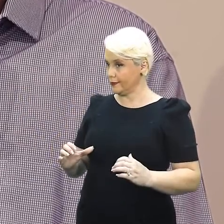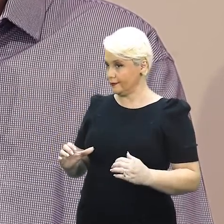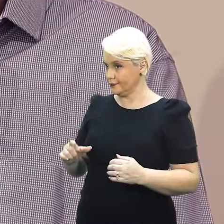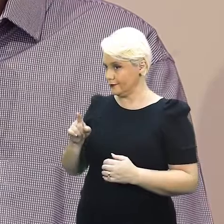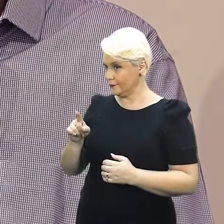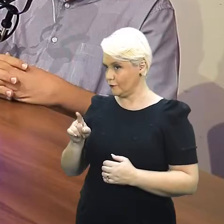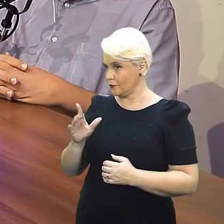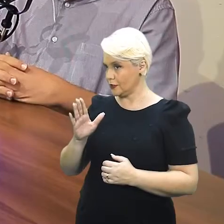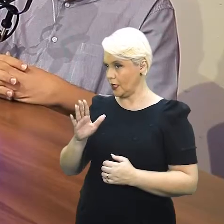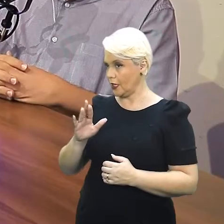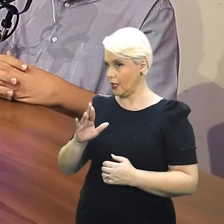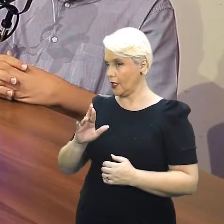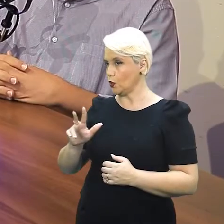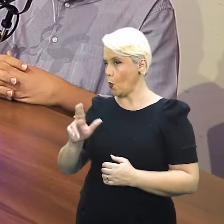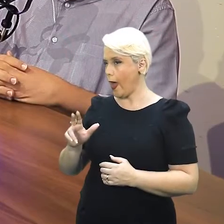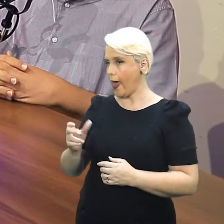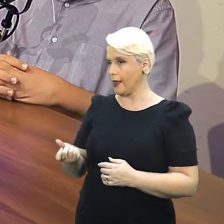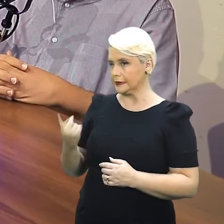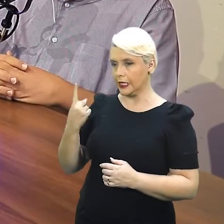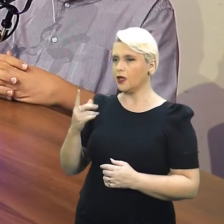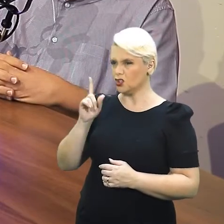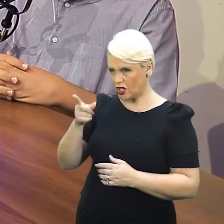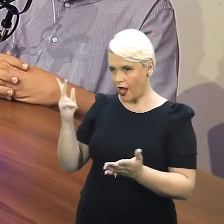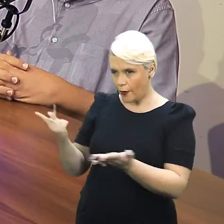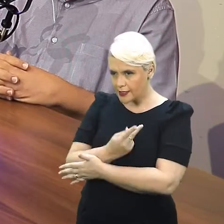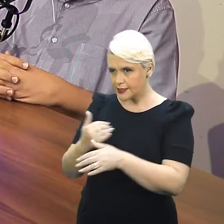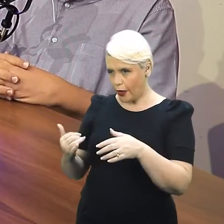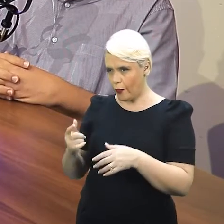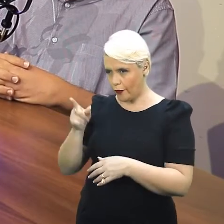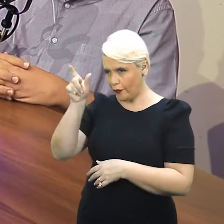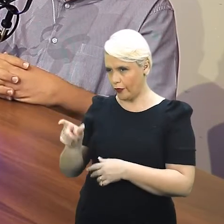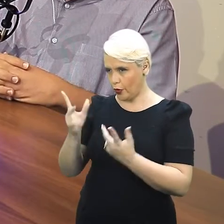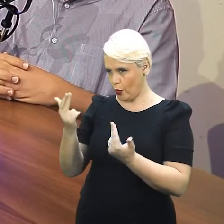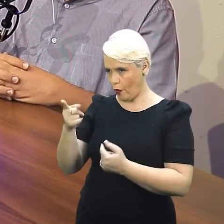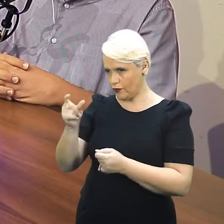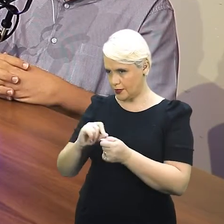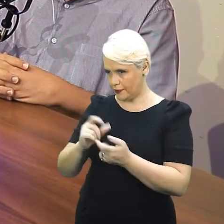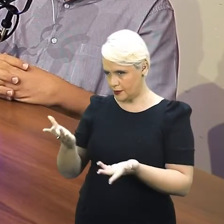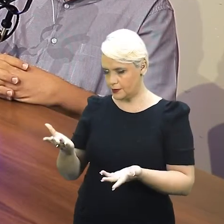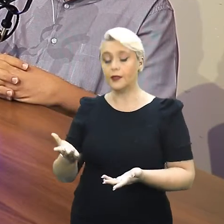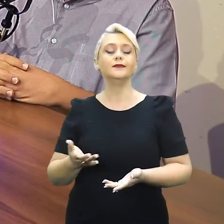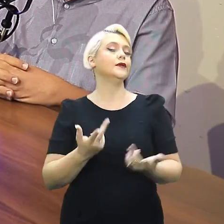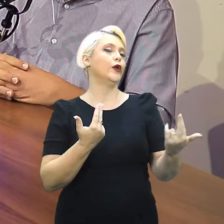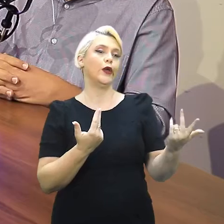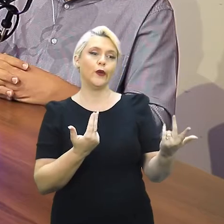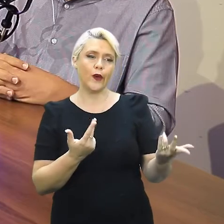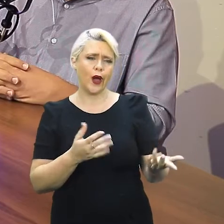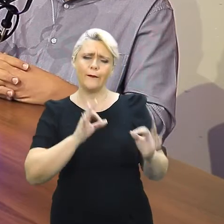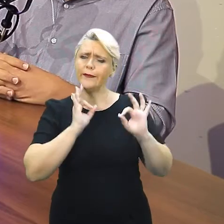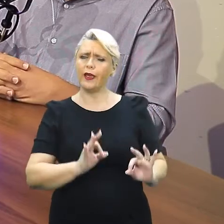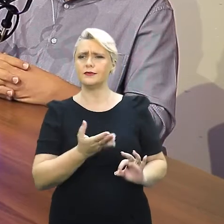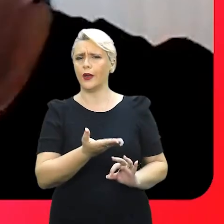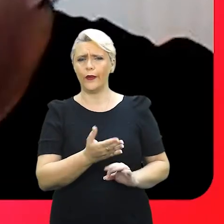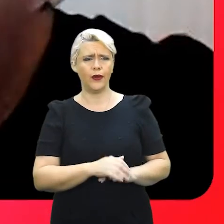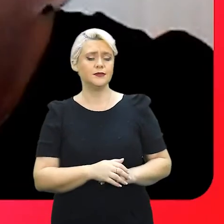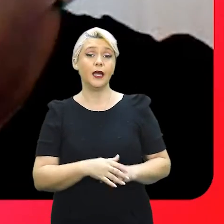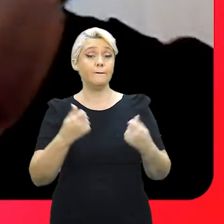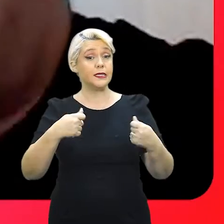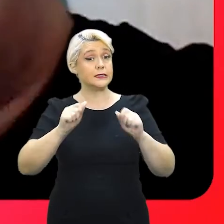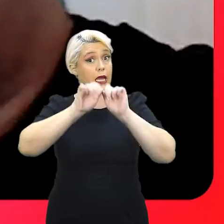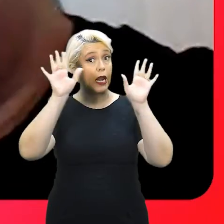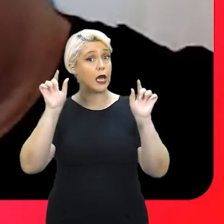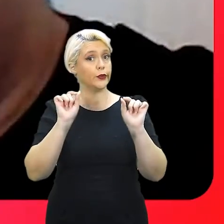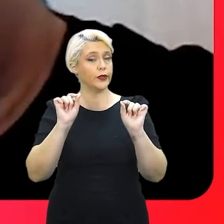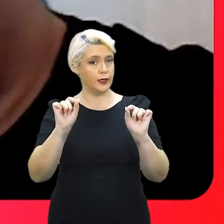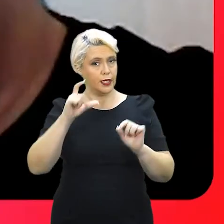é estranho. O senhor já foi vítima de pastores aqui em Goiás, é isso? É rigorosamente isso. É preciso deixar